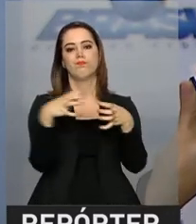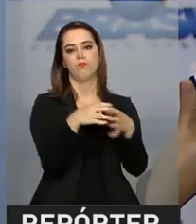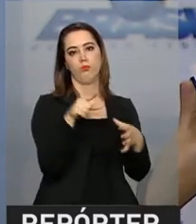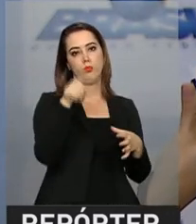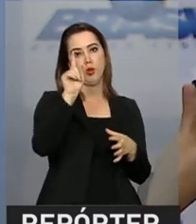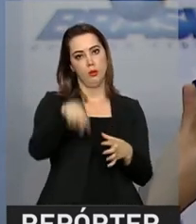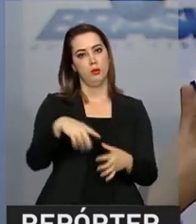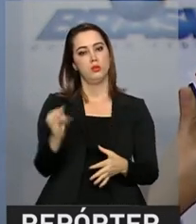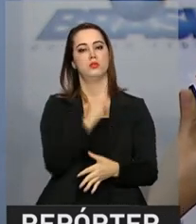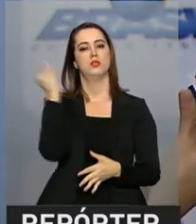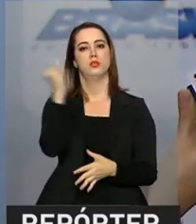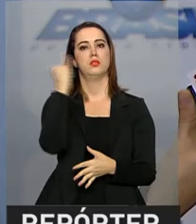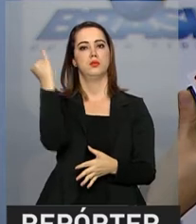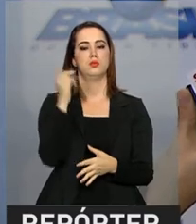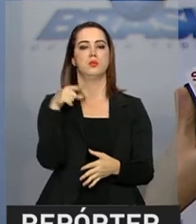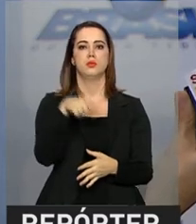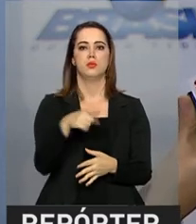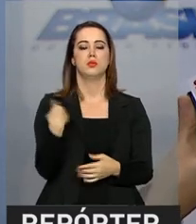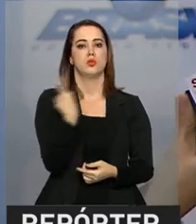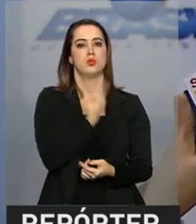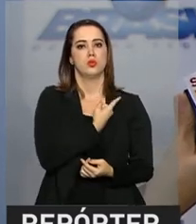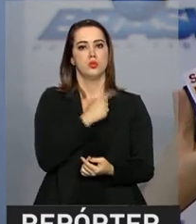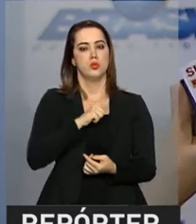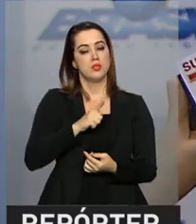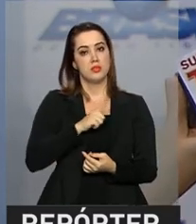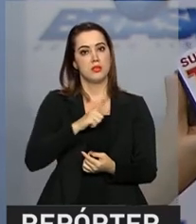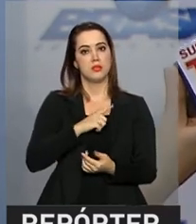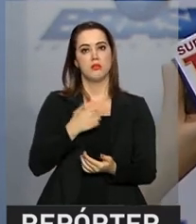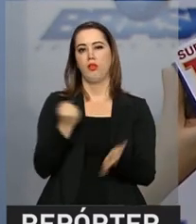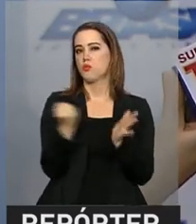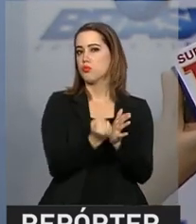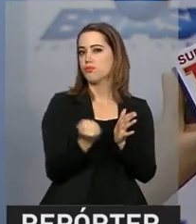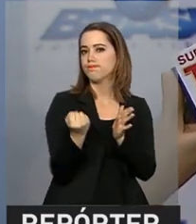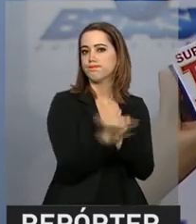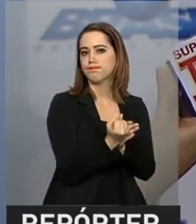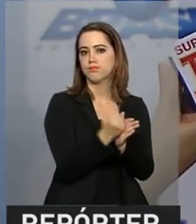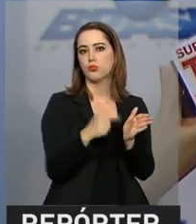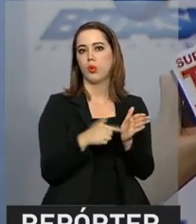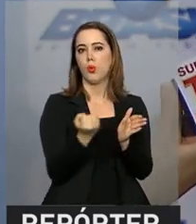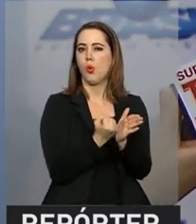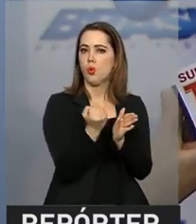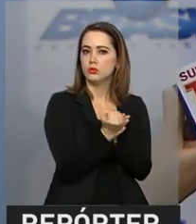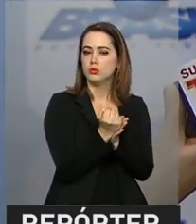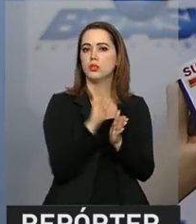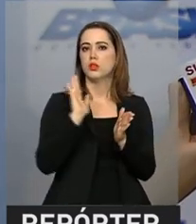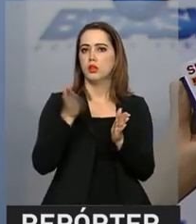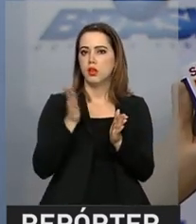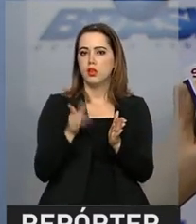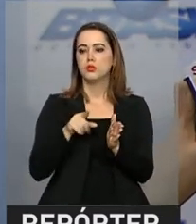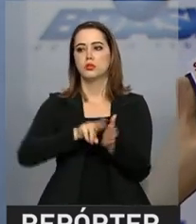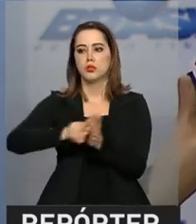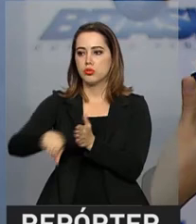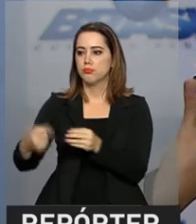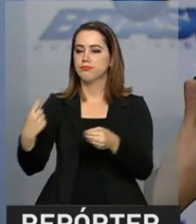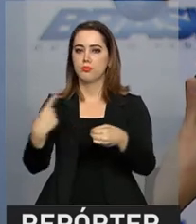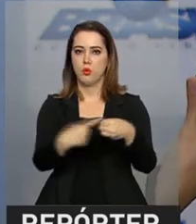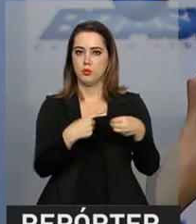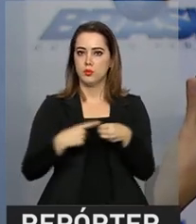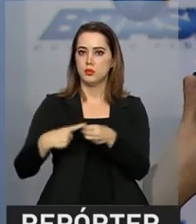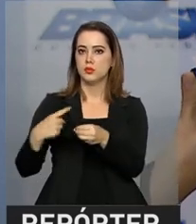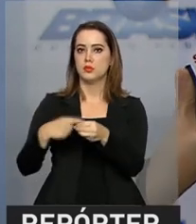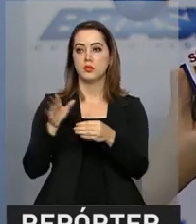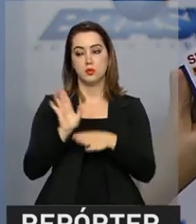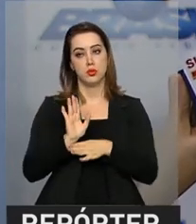nosso setor, na medida em que temos contratos, estamos contratualizados com a rede de saúde, com os municípios, que já